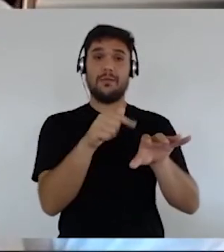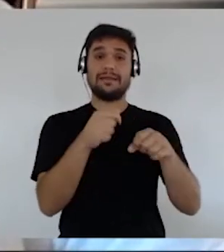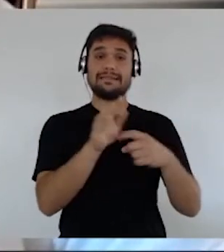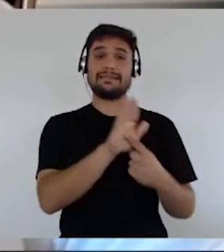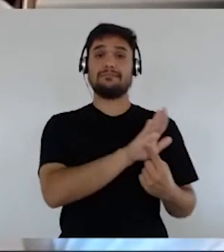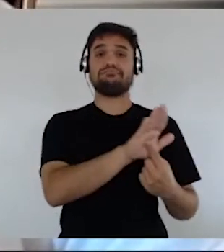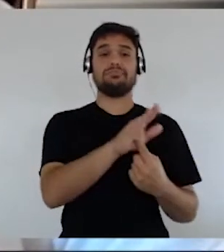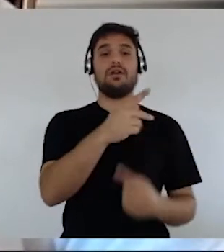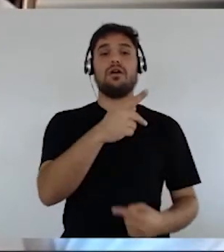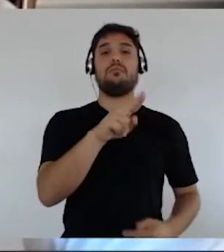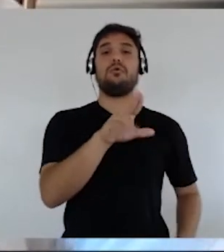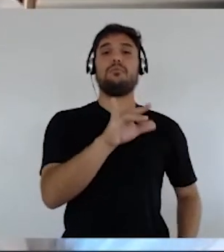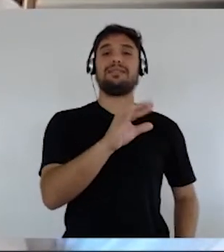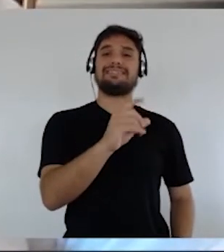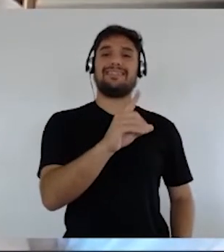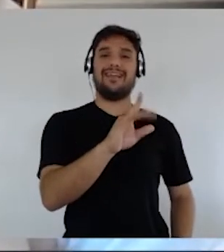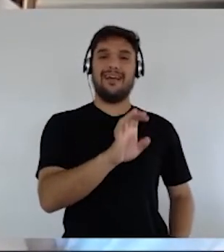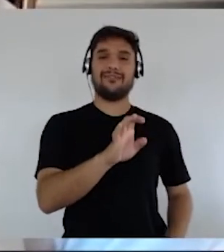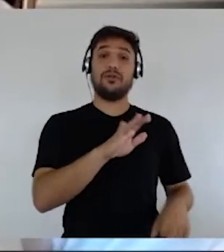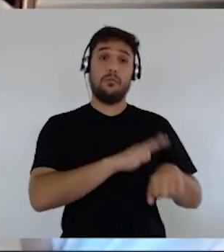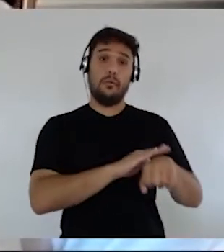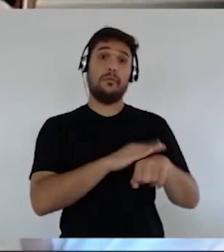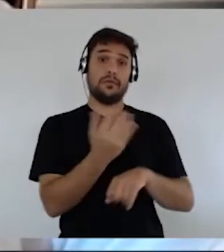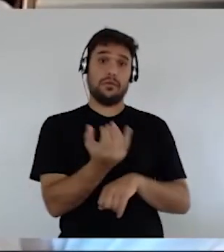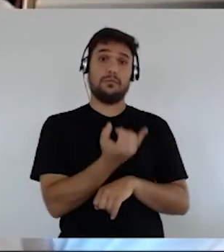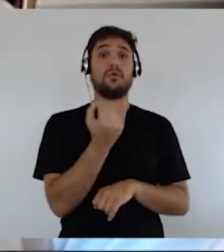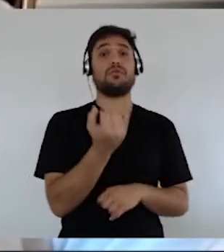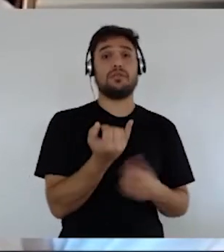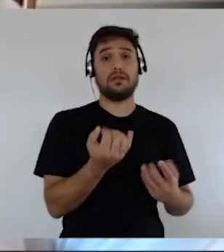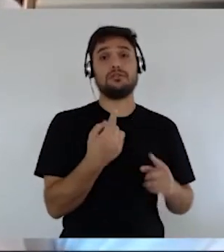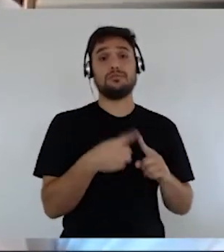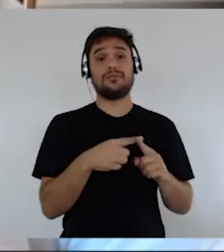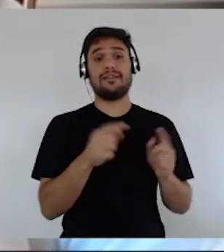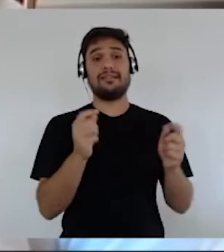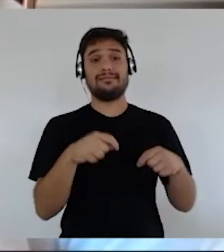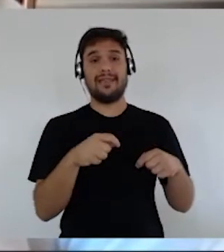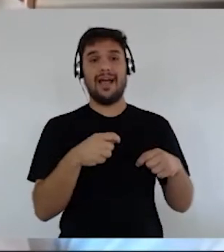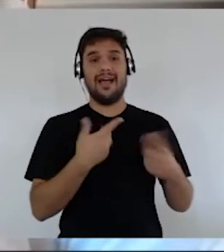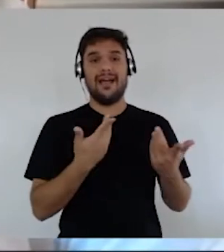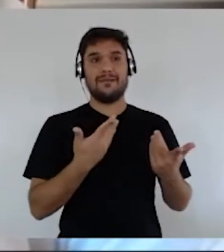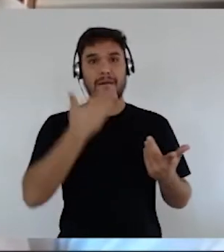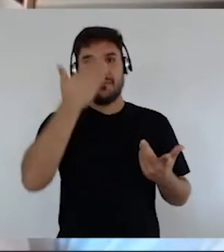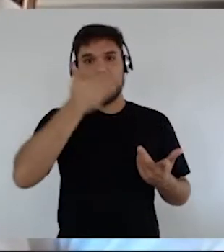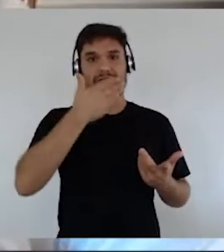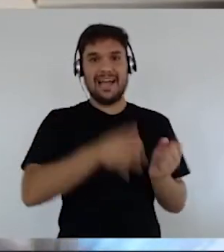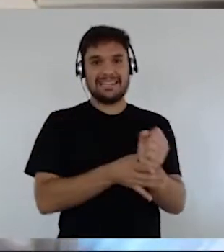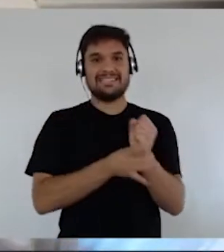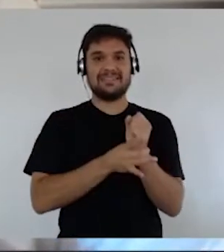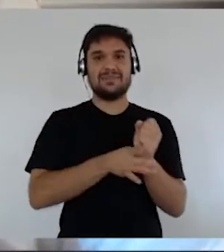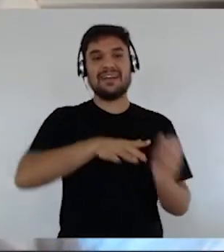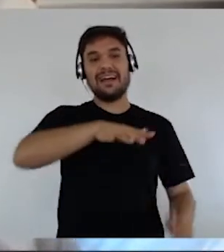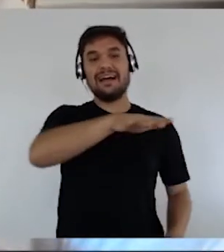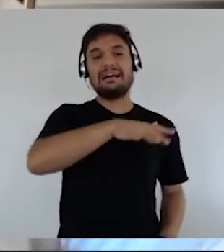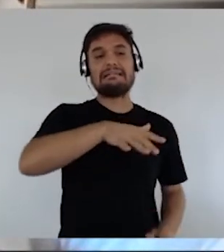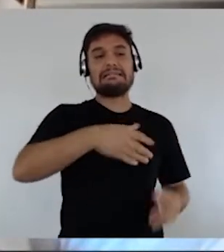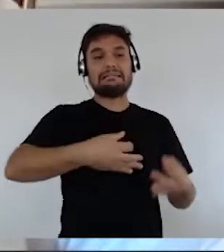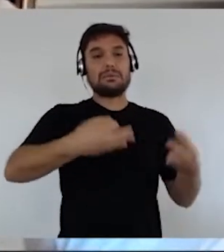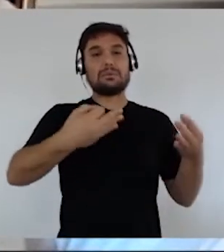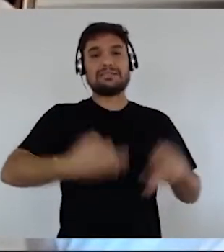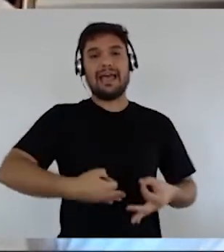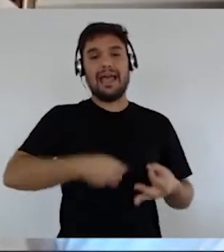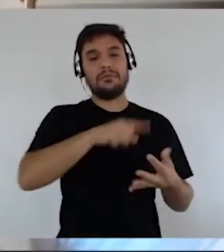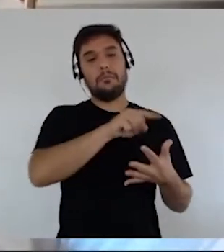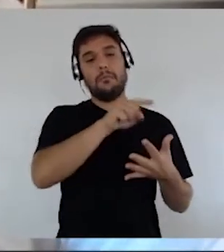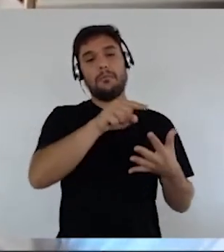A publicidade é um momento muito importante de julgamento, porque é uma forma de credibilizar a justiça e também legitimar as